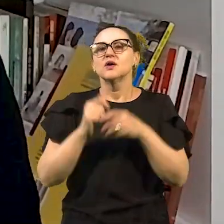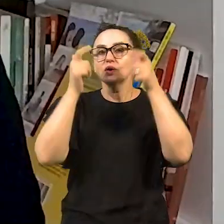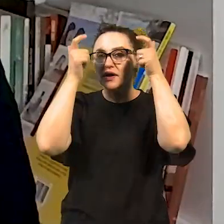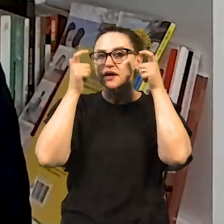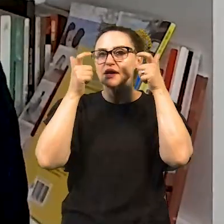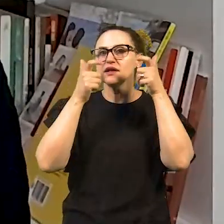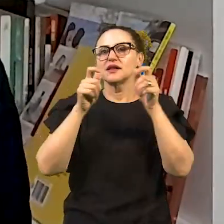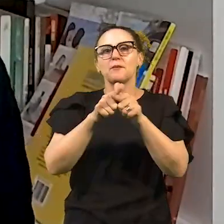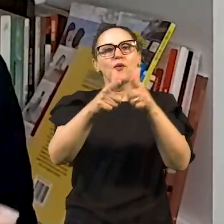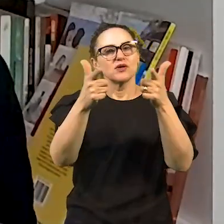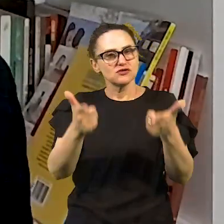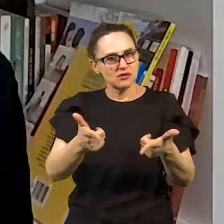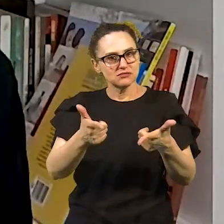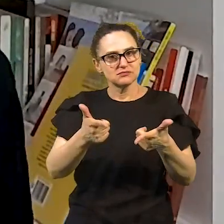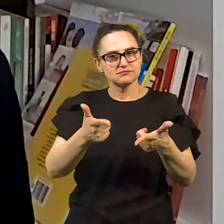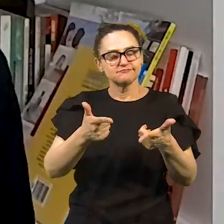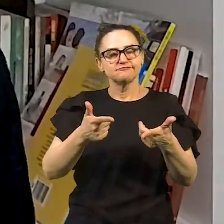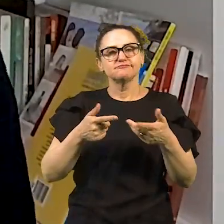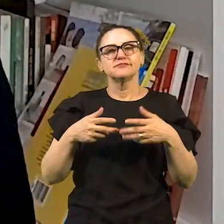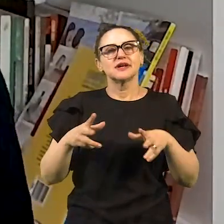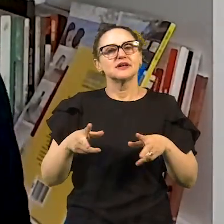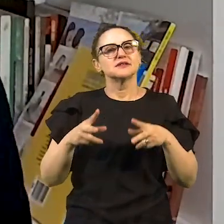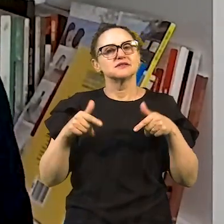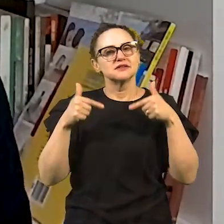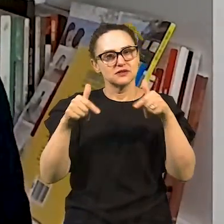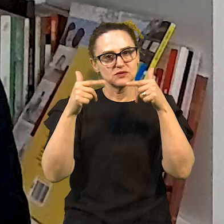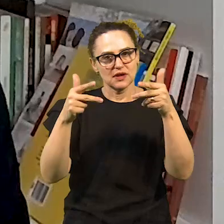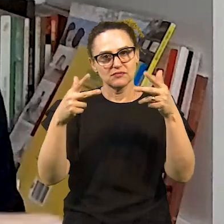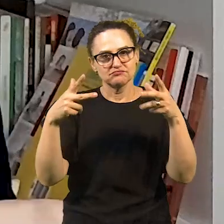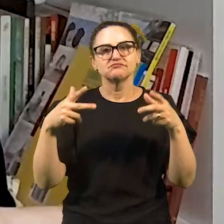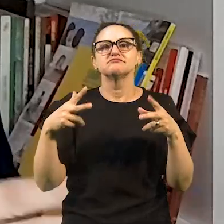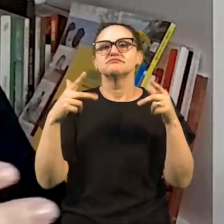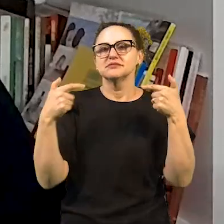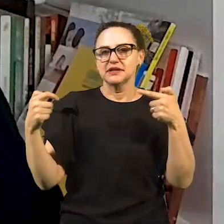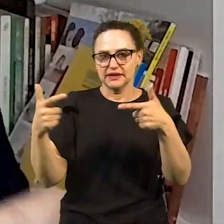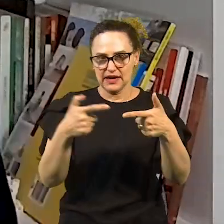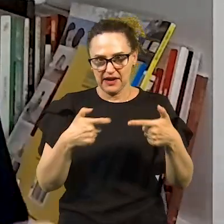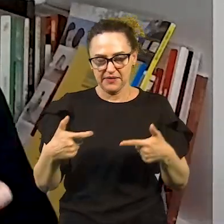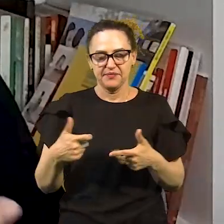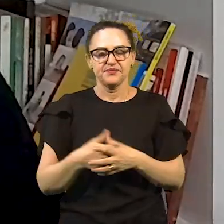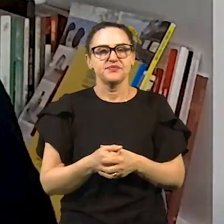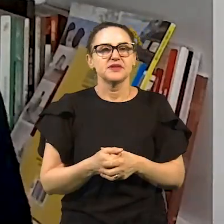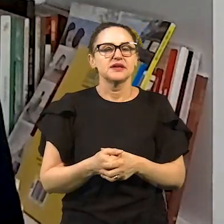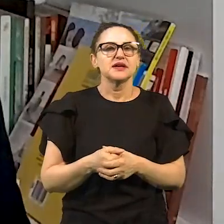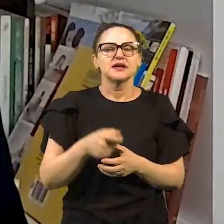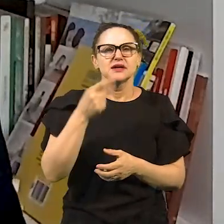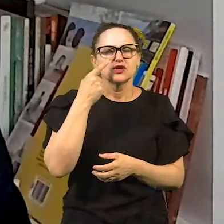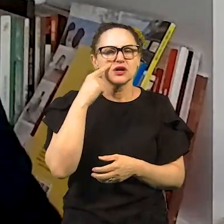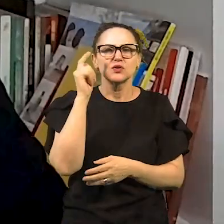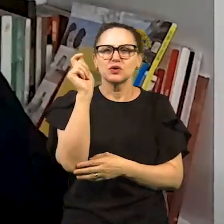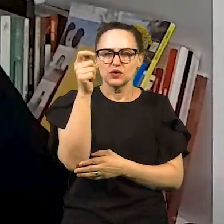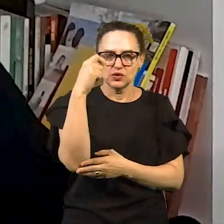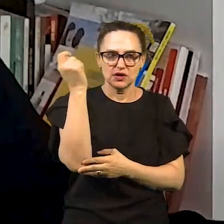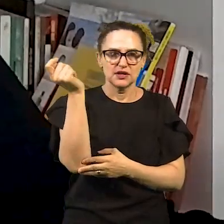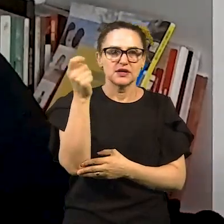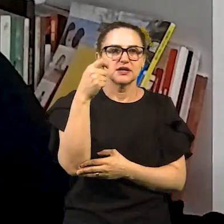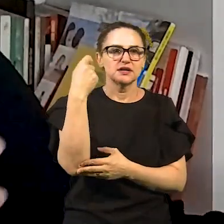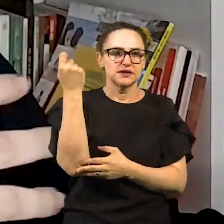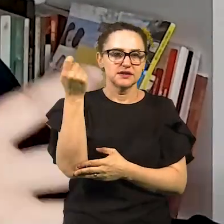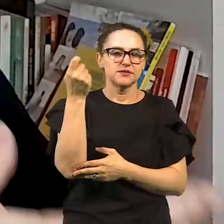tem o Rio Grande do Sul, que é um território bastante conflituoso por conta das fronteiras, que há pouco